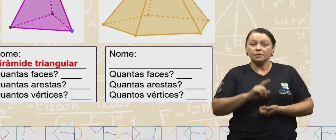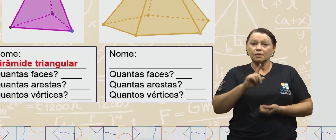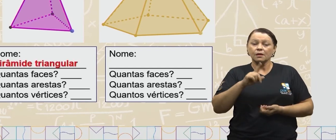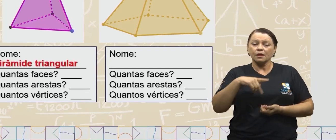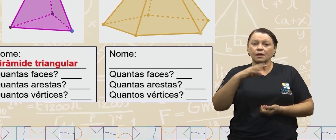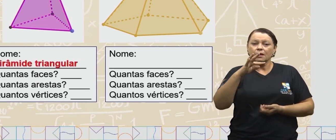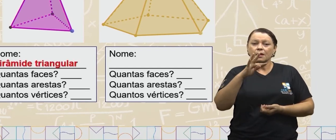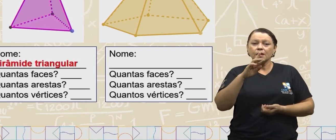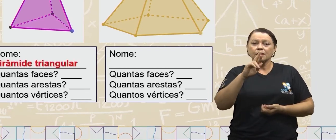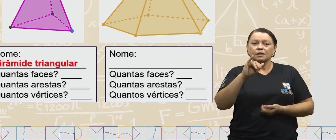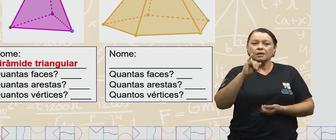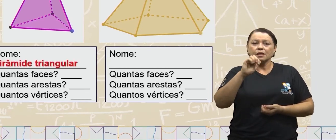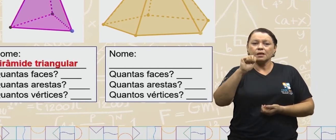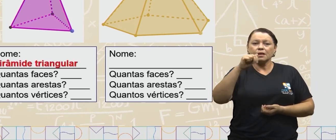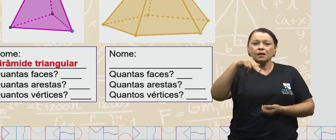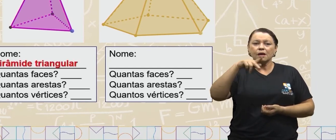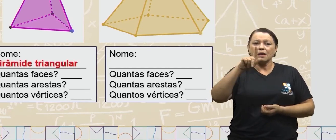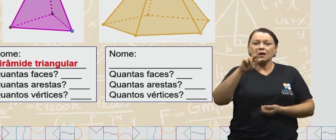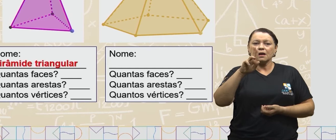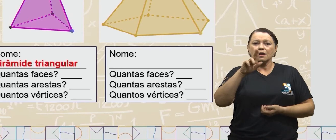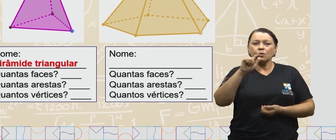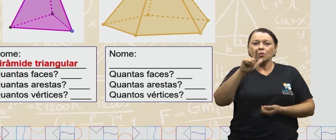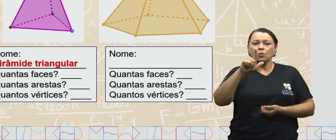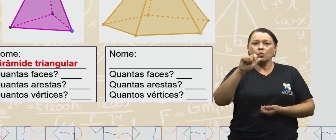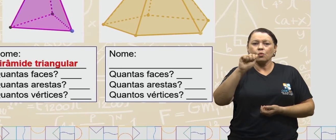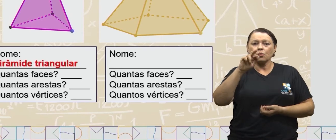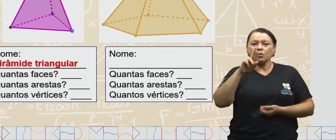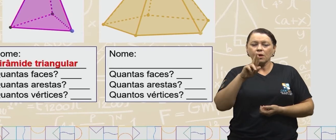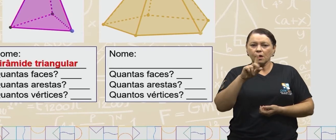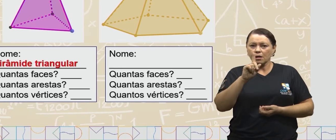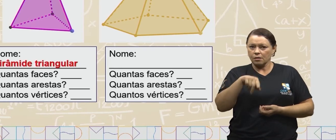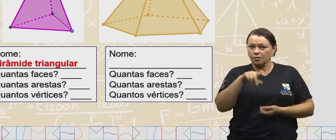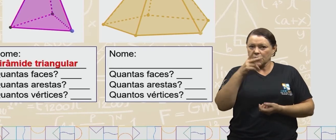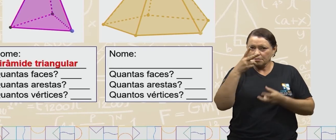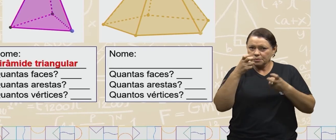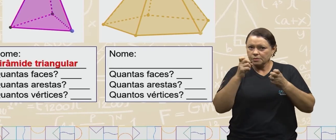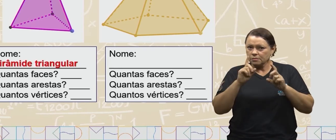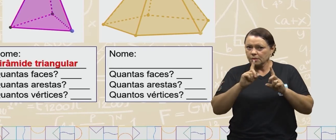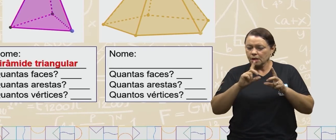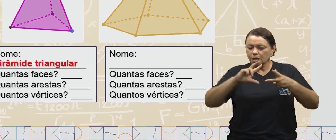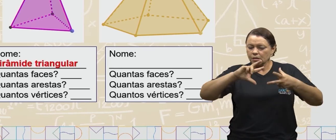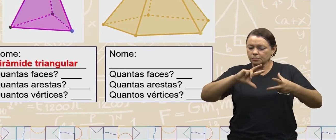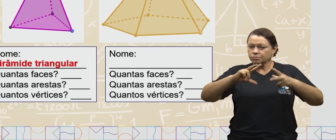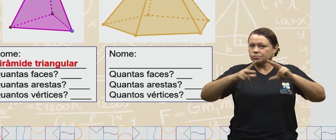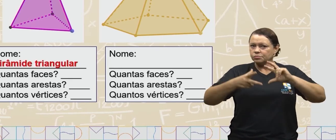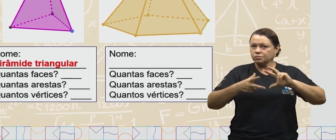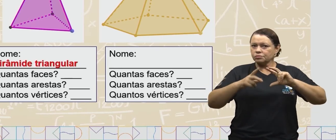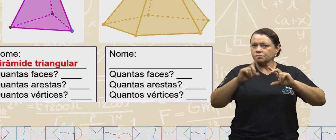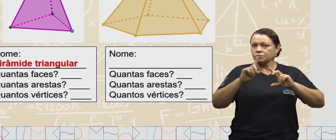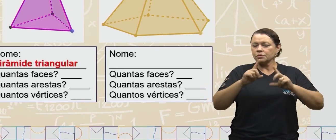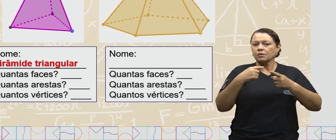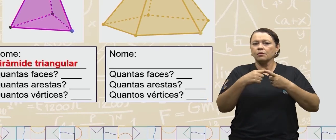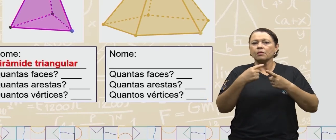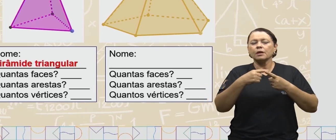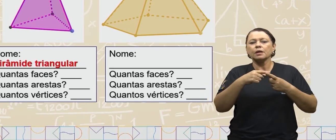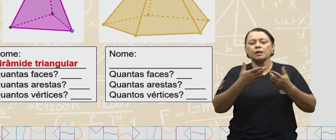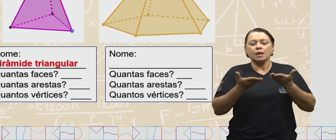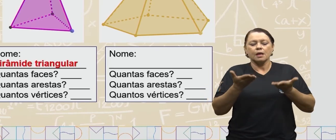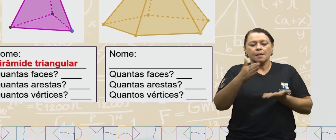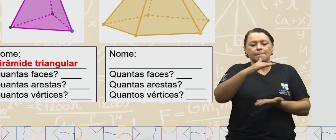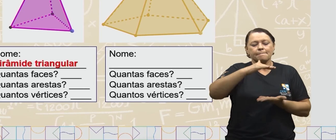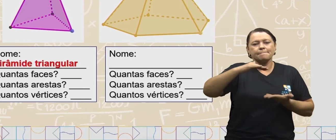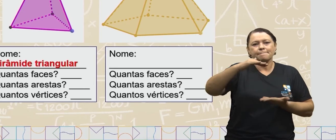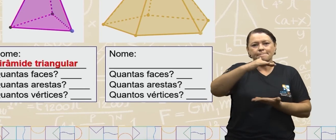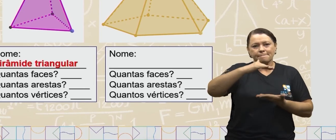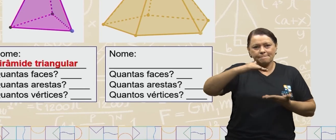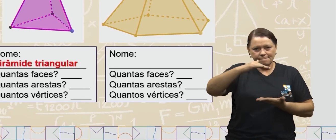A resposta é pirâmide triangular. Observe bem, ele não é um prisma. O prisma tem base e